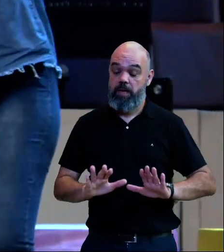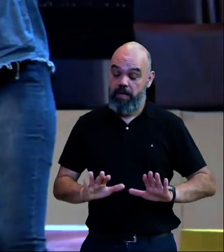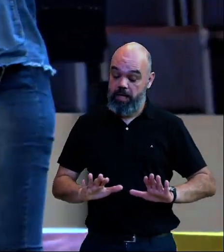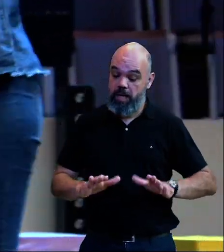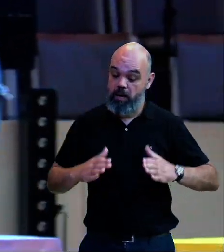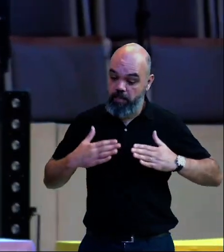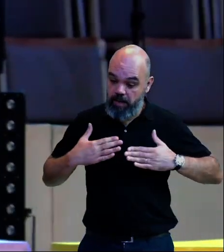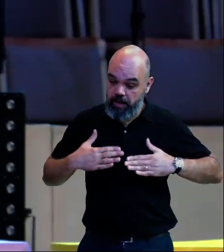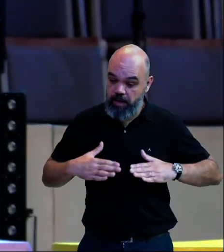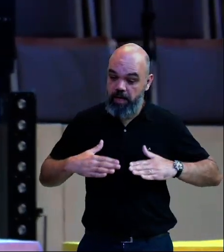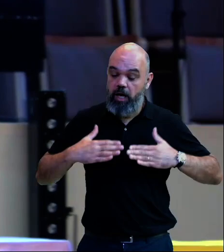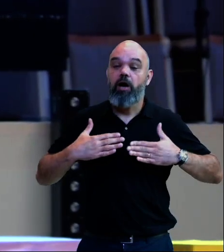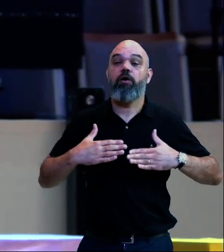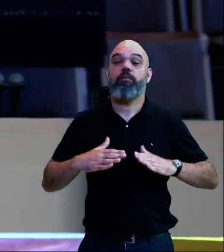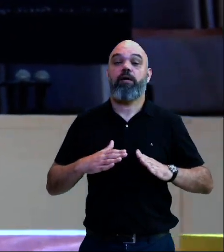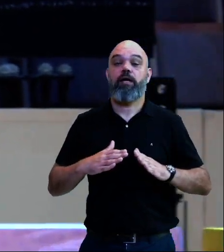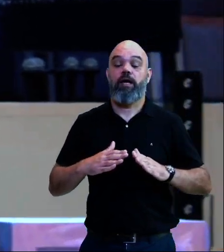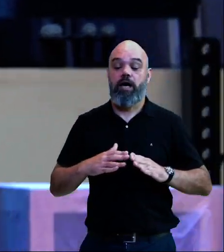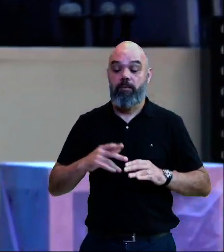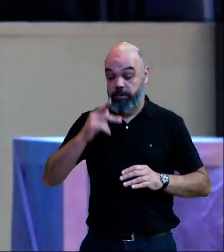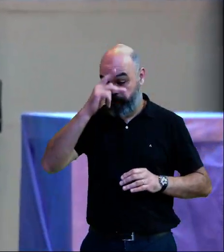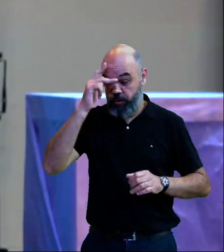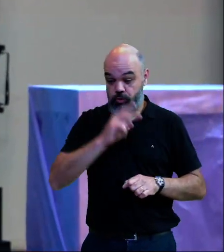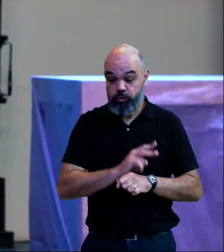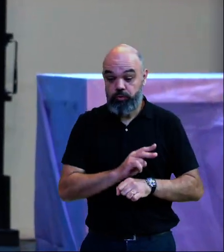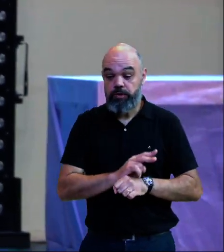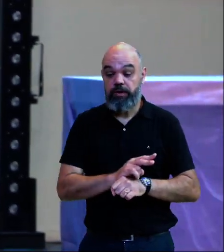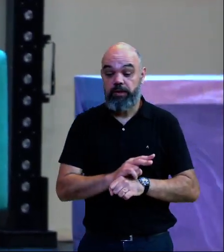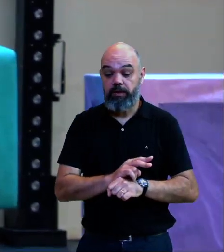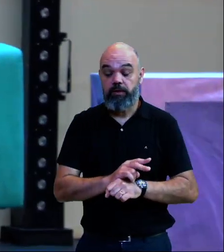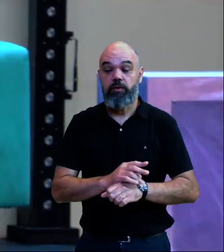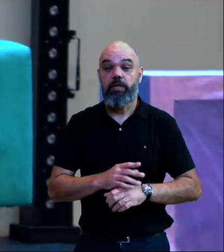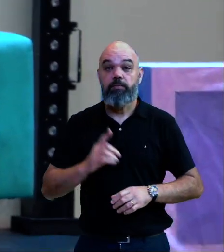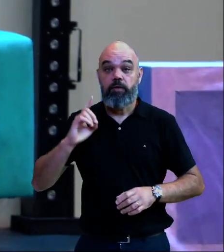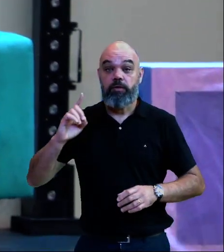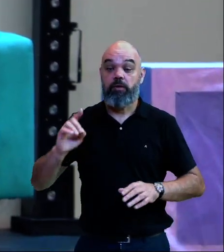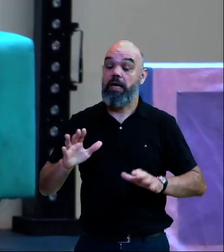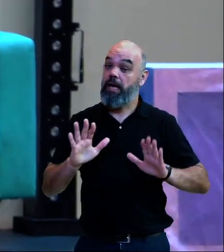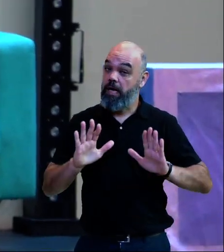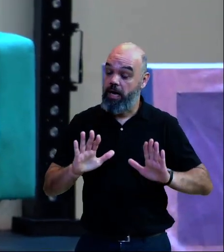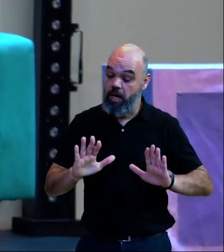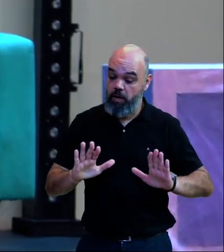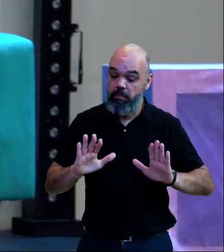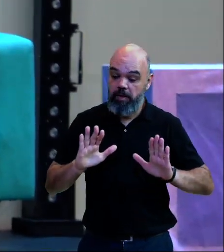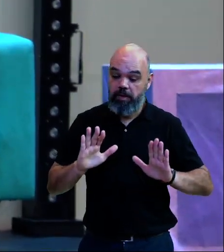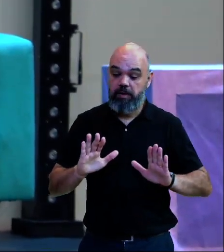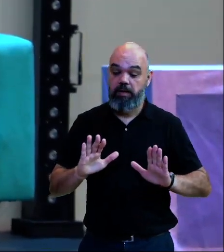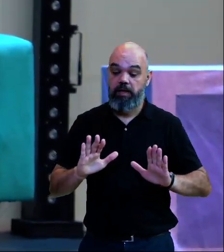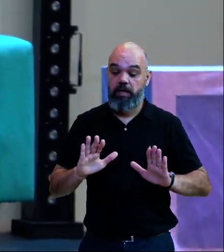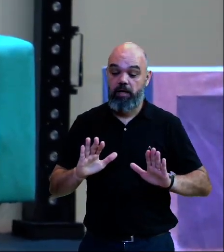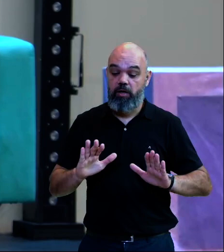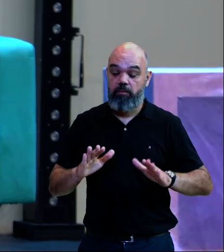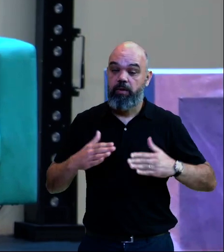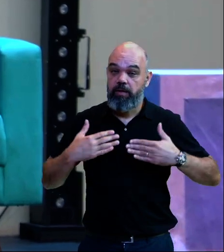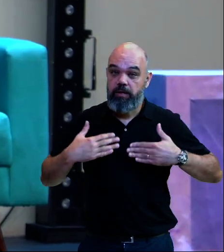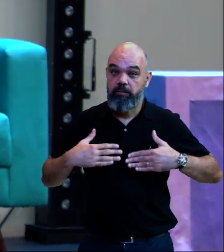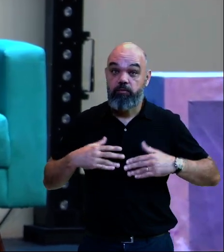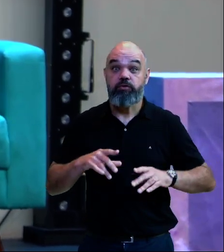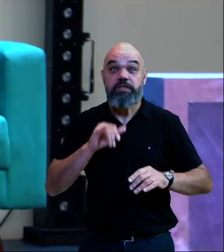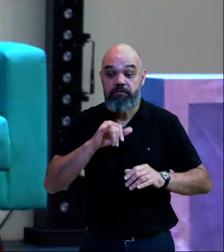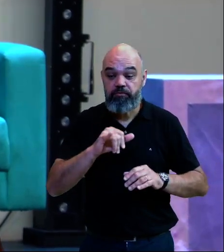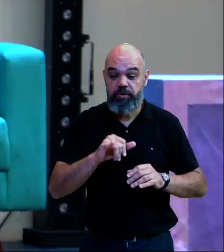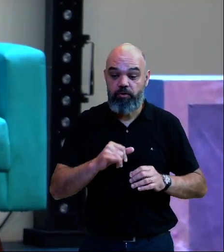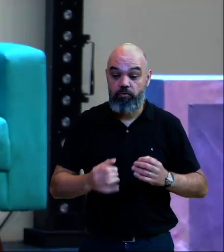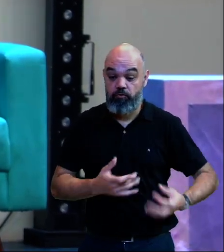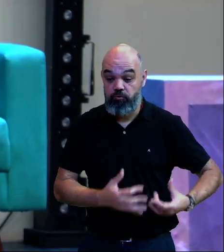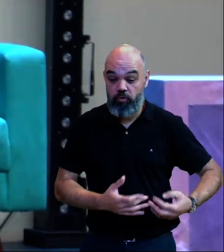calma, vamos lá, calma, vem comigo, Vitória, vinha. Meu Deus, Vitória. Calma, calma, não adianta. Vitória, você viu ali o